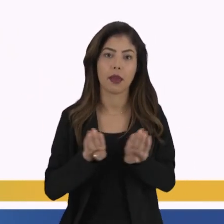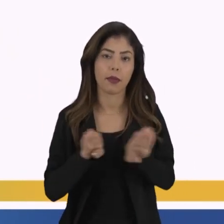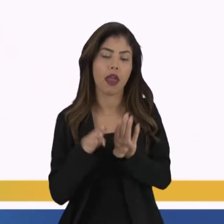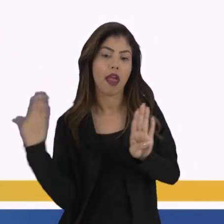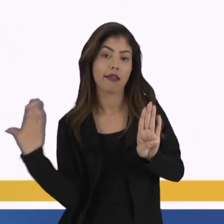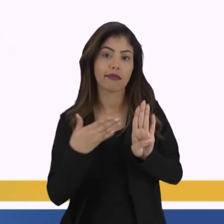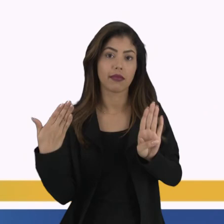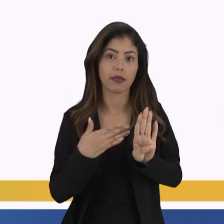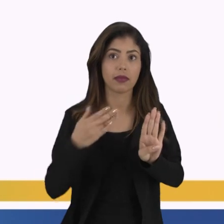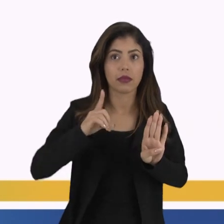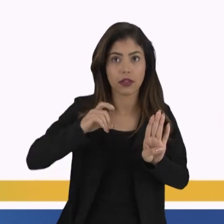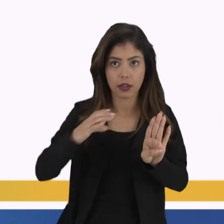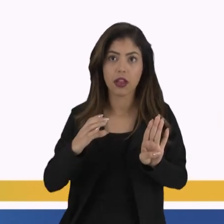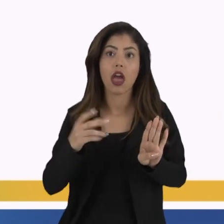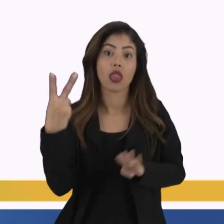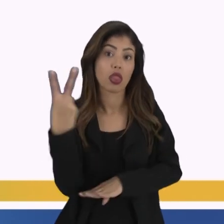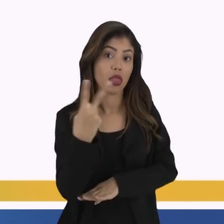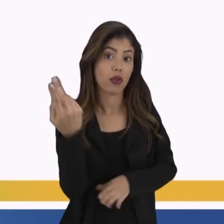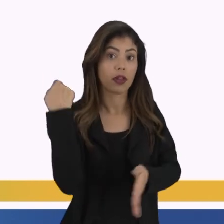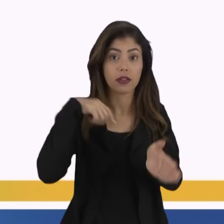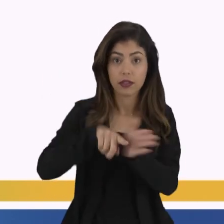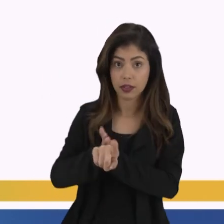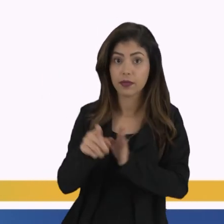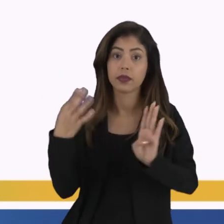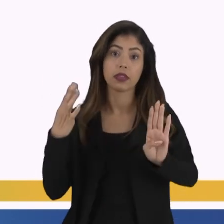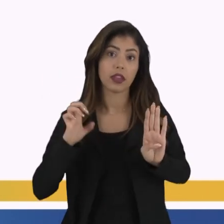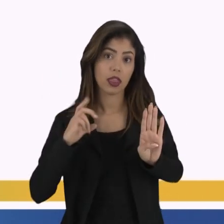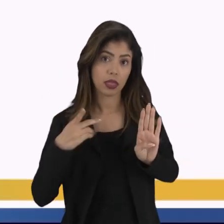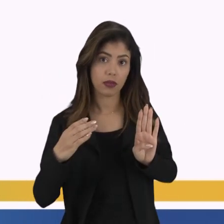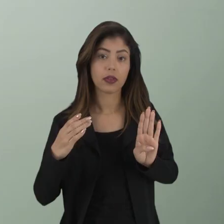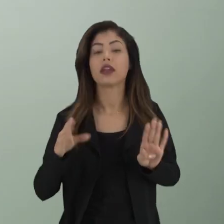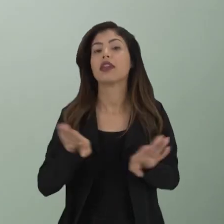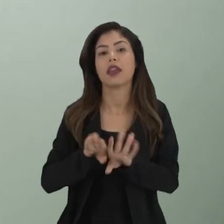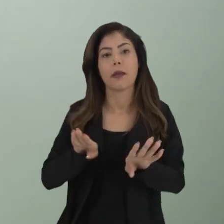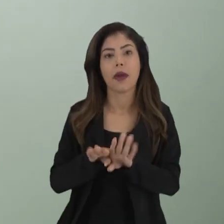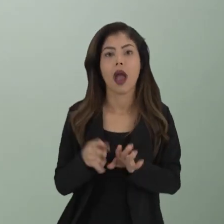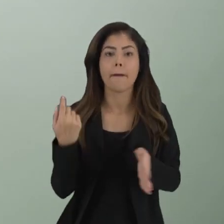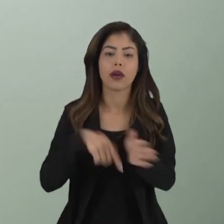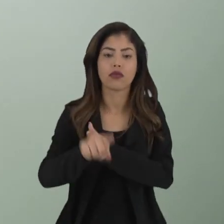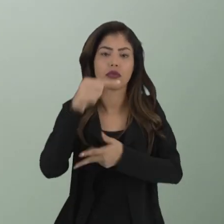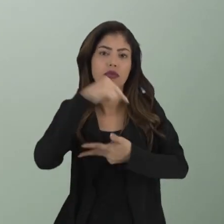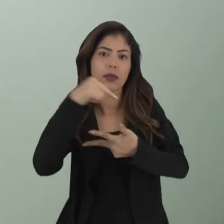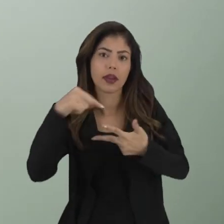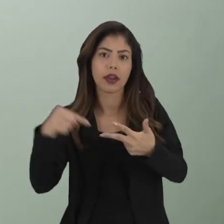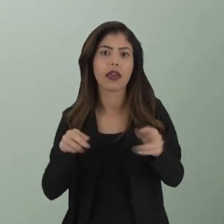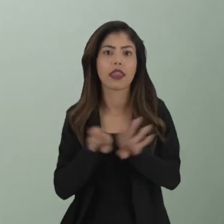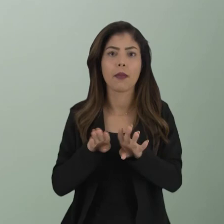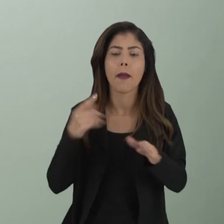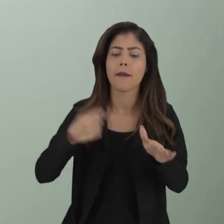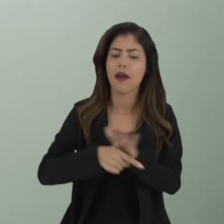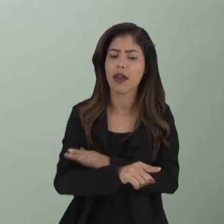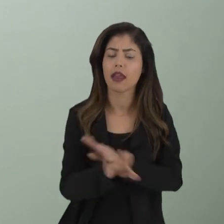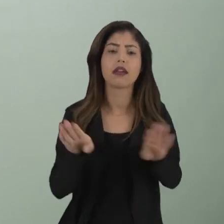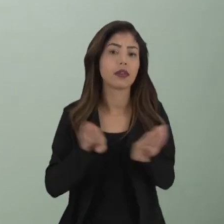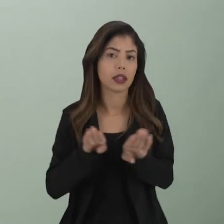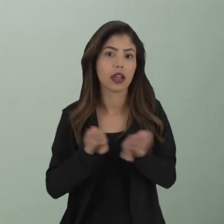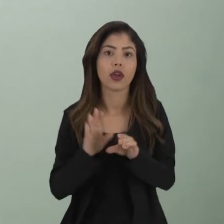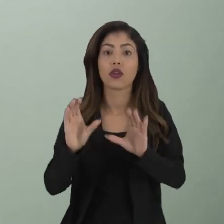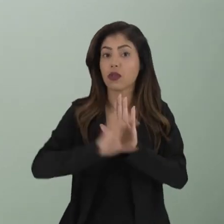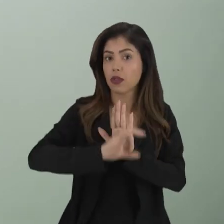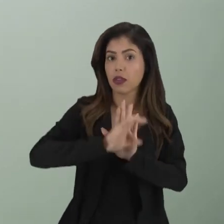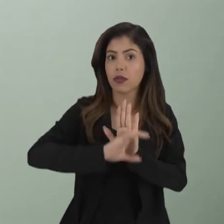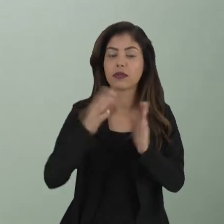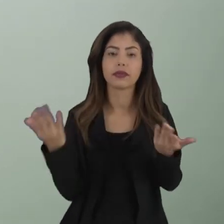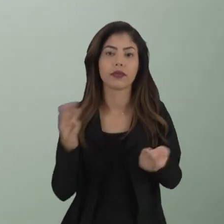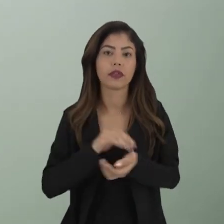na plataforma, vou colocar 2 questões aqui na plataforma do Eduque, também questões de Enem, e vocês podem também se apropriar um pouco mais desse conteúdo. E como eu falei